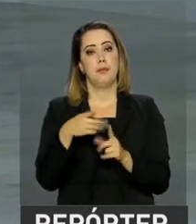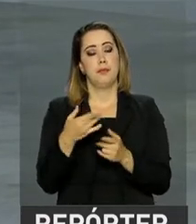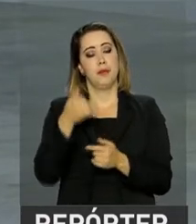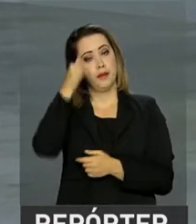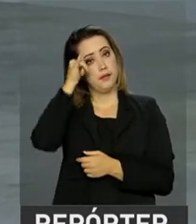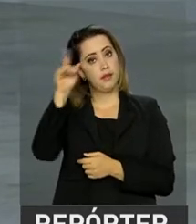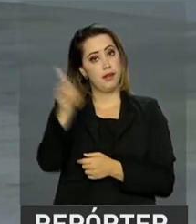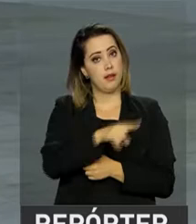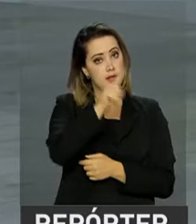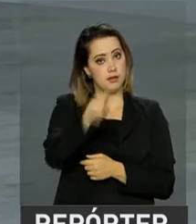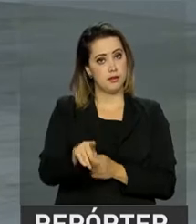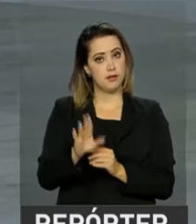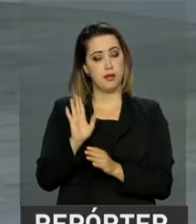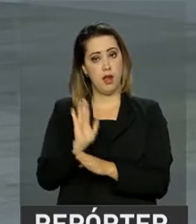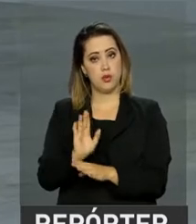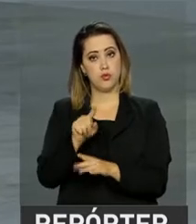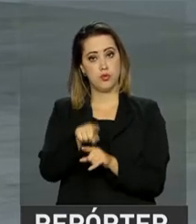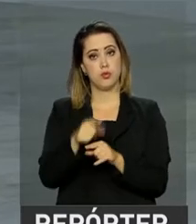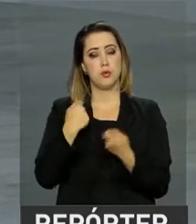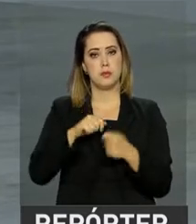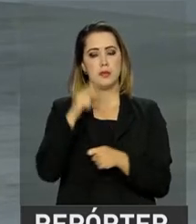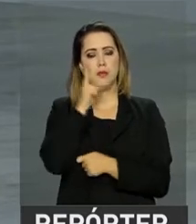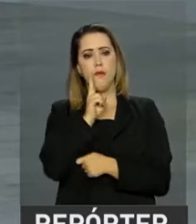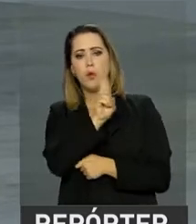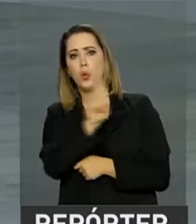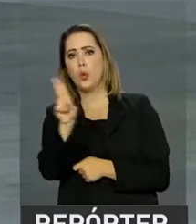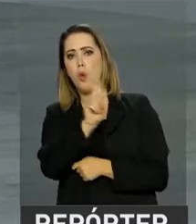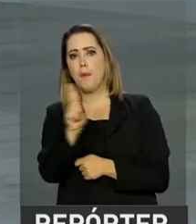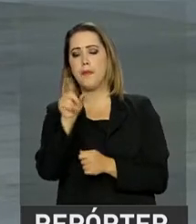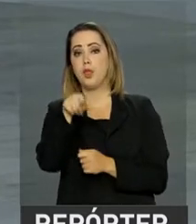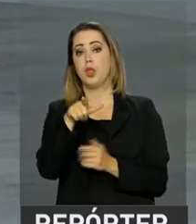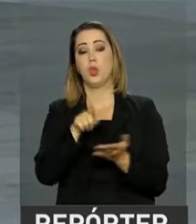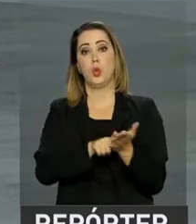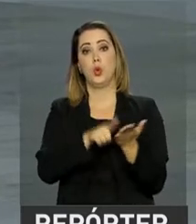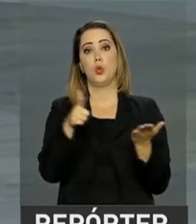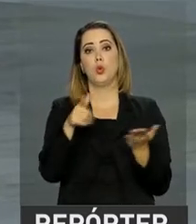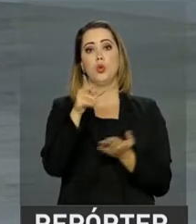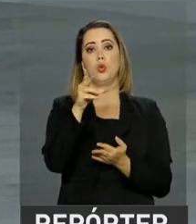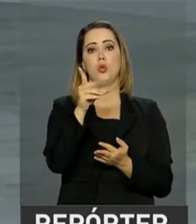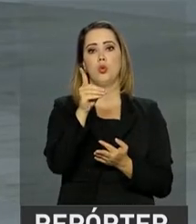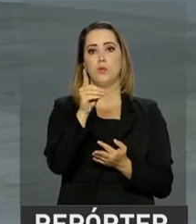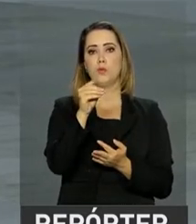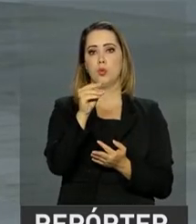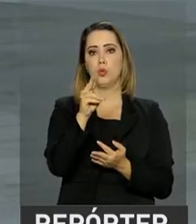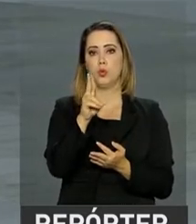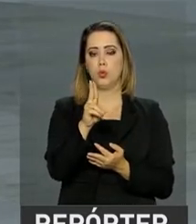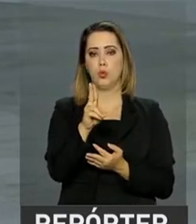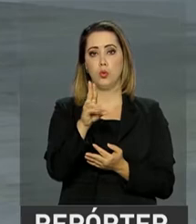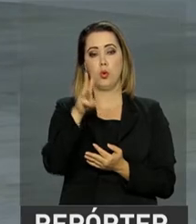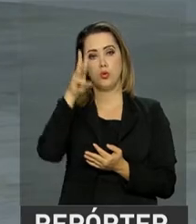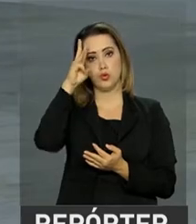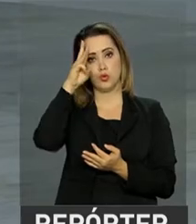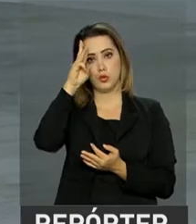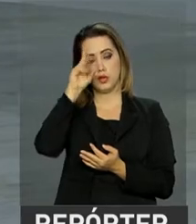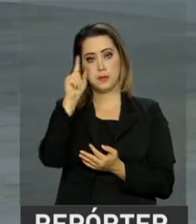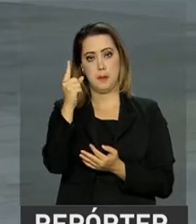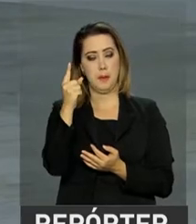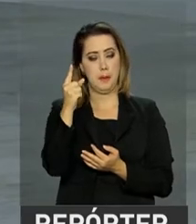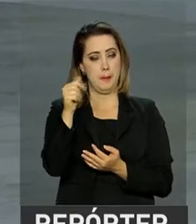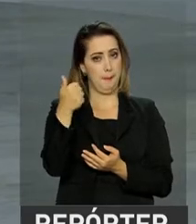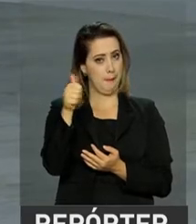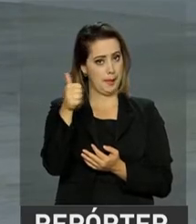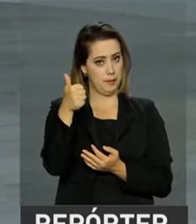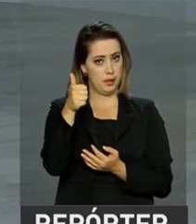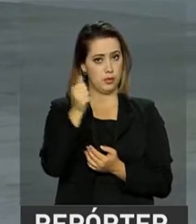o segurado deve verificar se o nome consta na lista publicada no diário oficial da união da última terça feira dia 1º de agosto